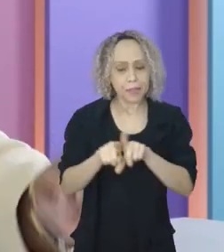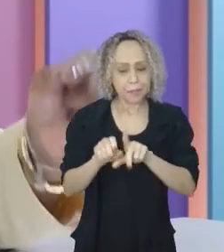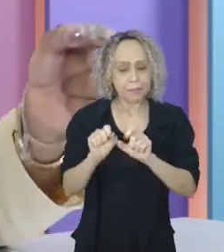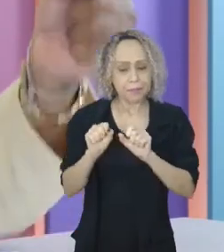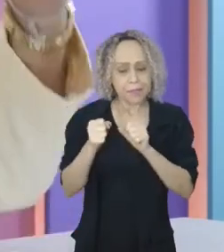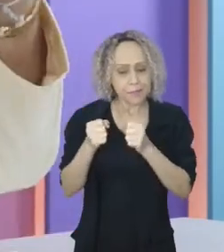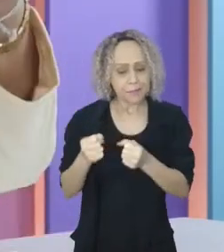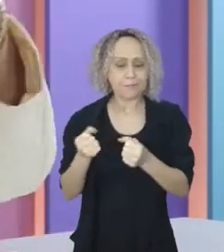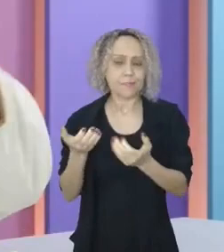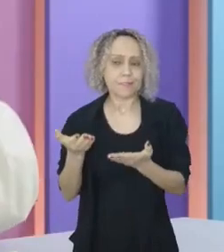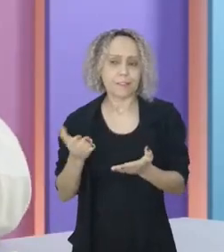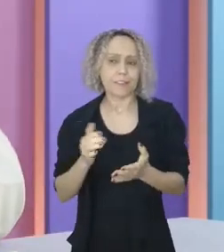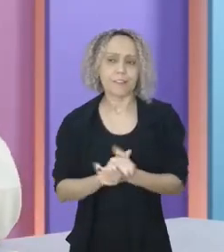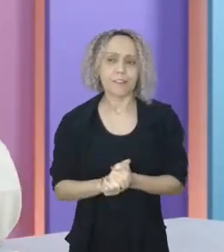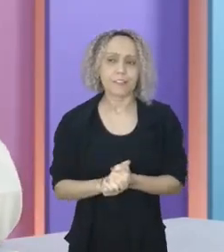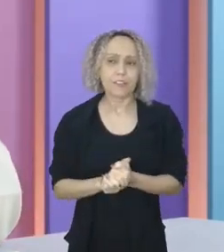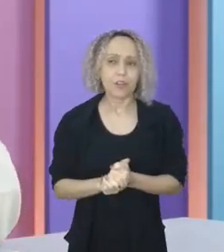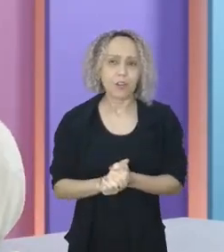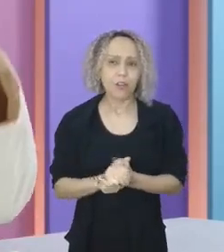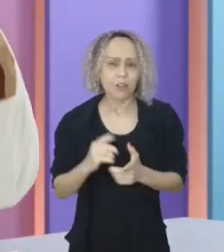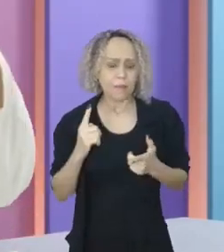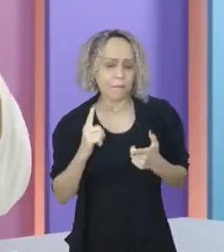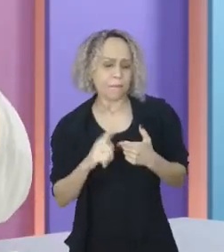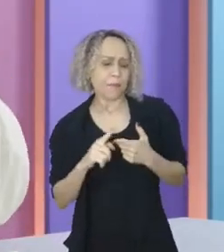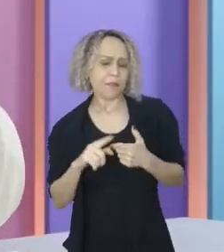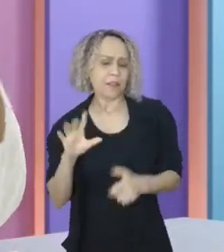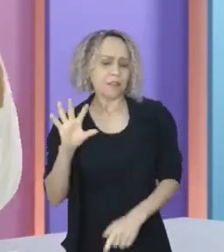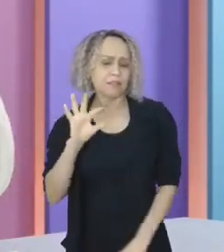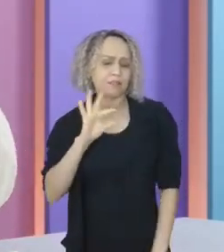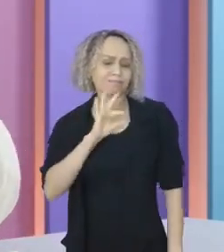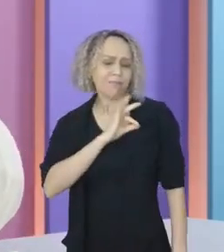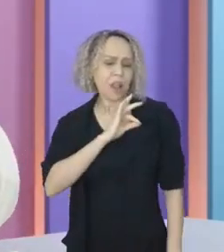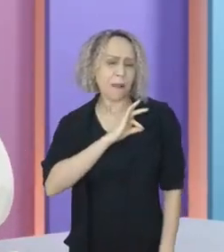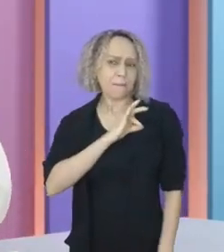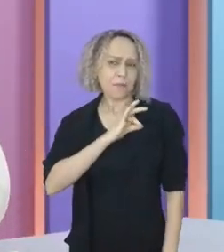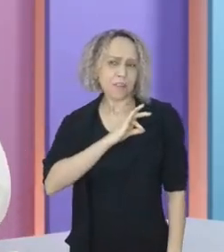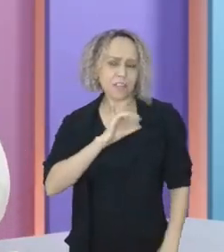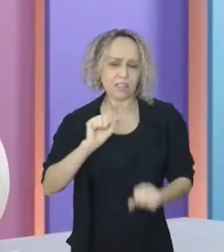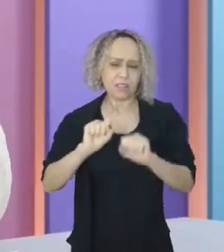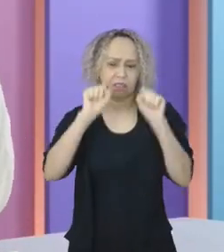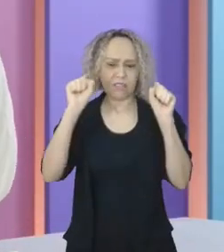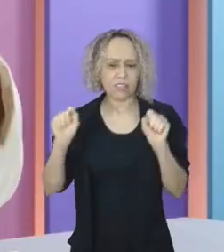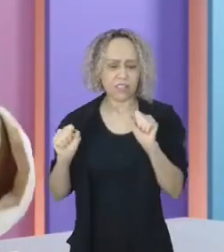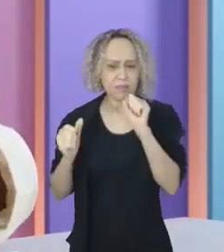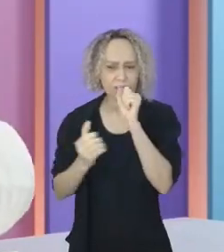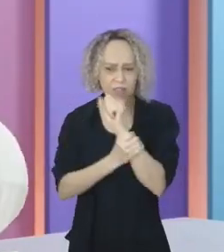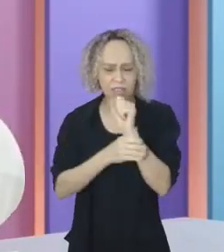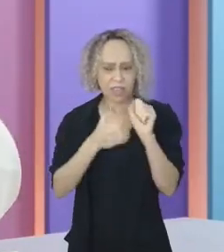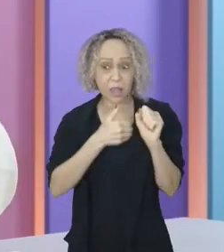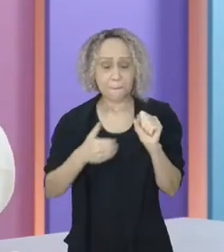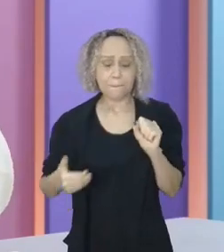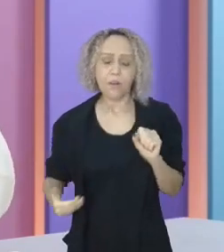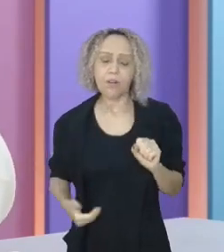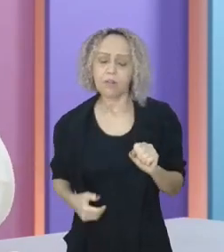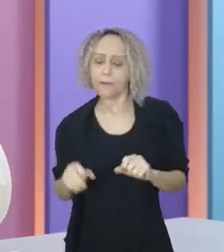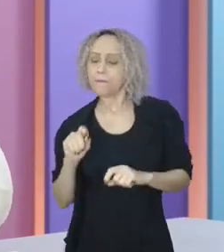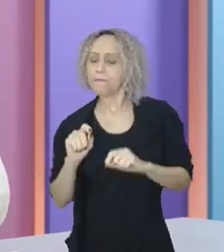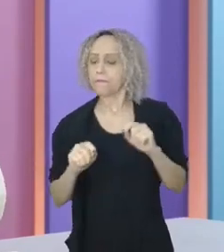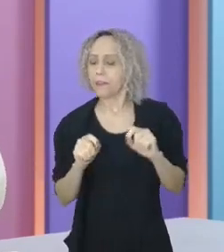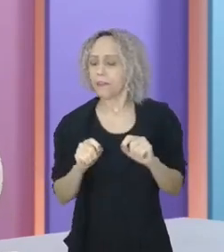infelizmente, por conta desse olhar preferencial das polícias, do sistema de segurança pública sobre a população